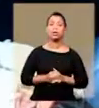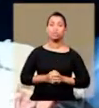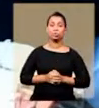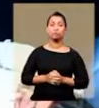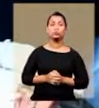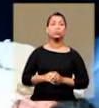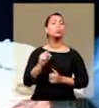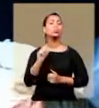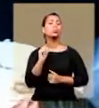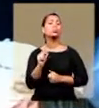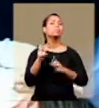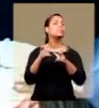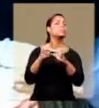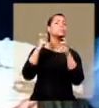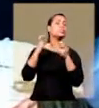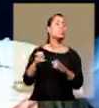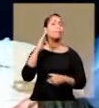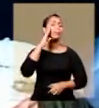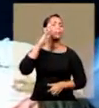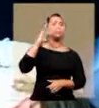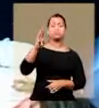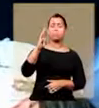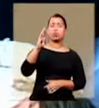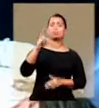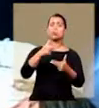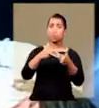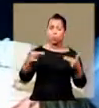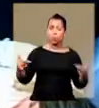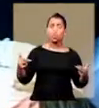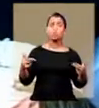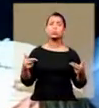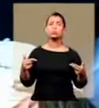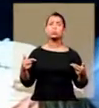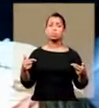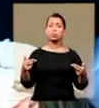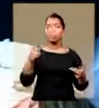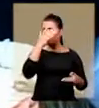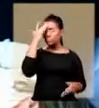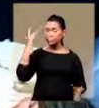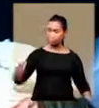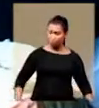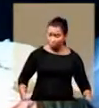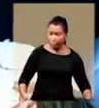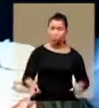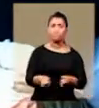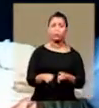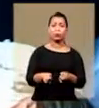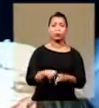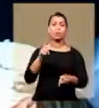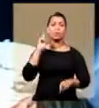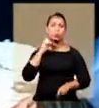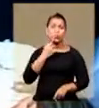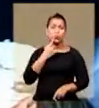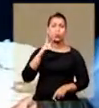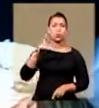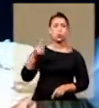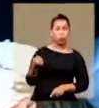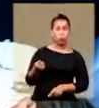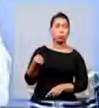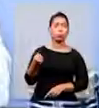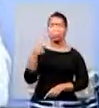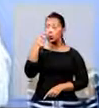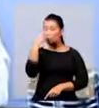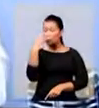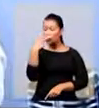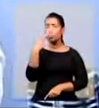pro cadeirante, pro deficiente auditivo, pro deficiente visual? O que Rio Preto poderia avançar? A gente tem várias